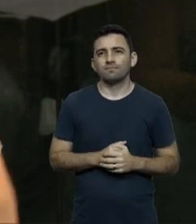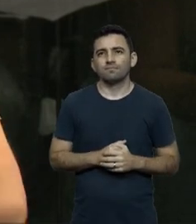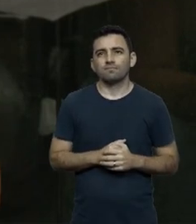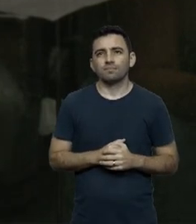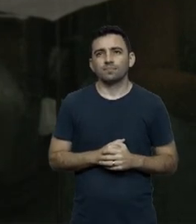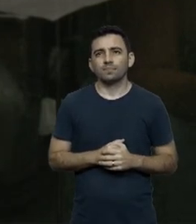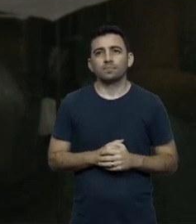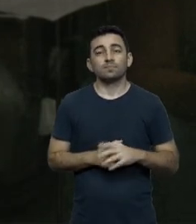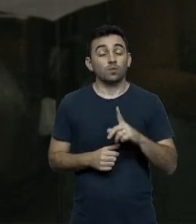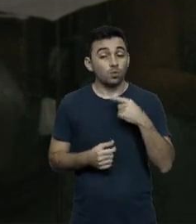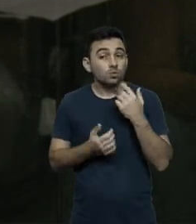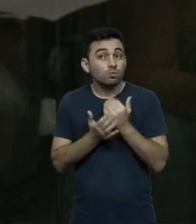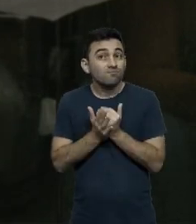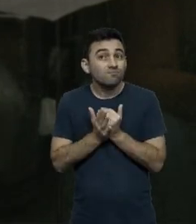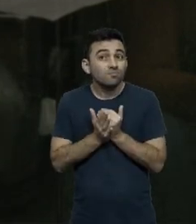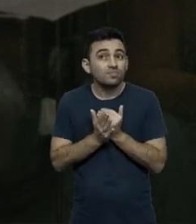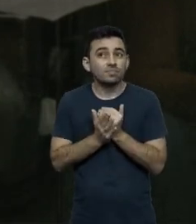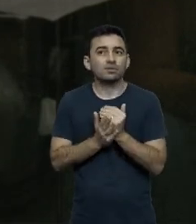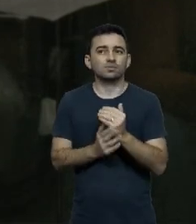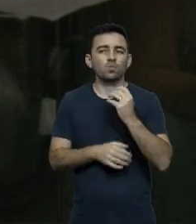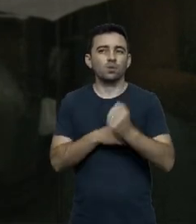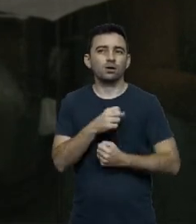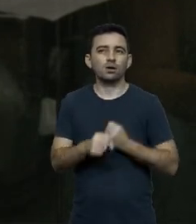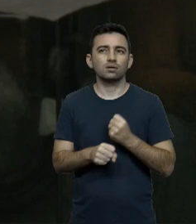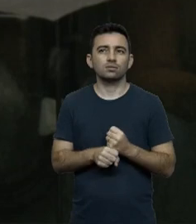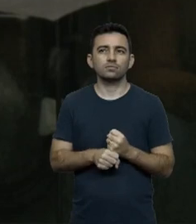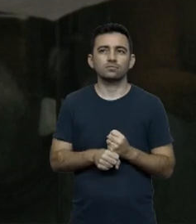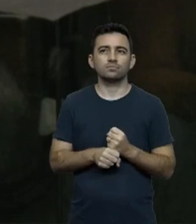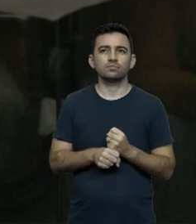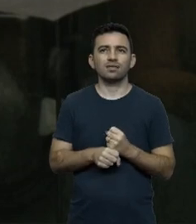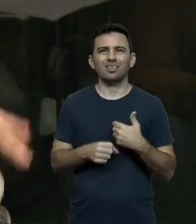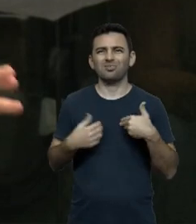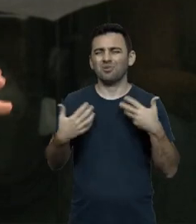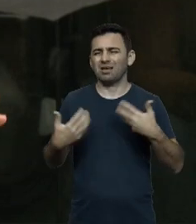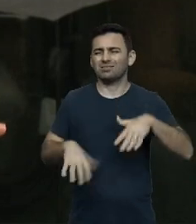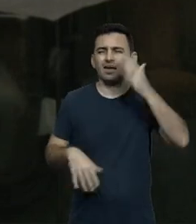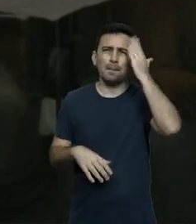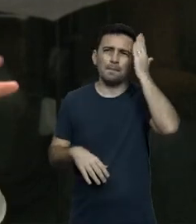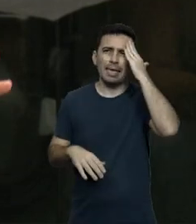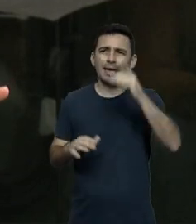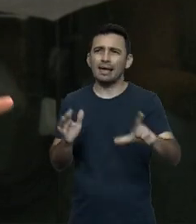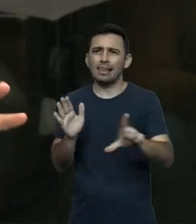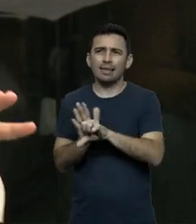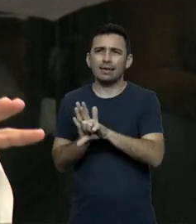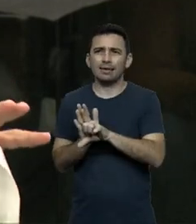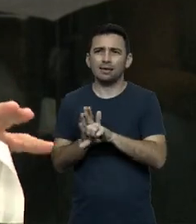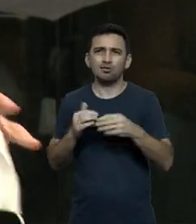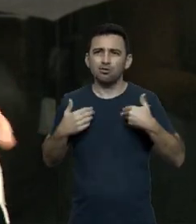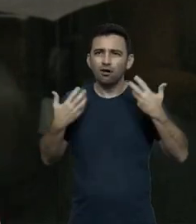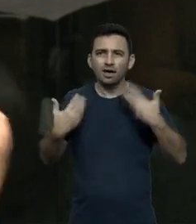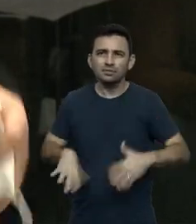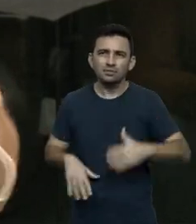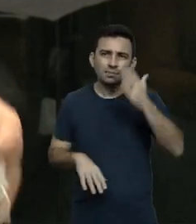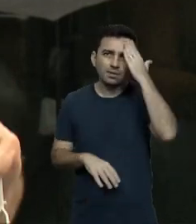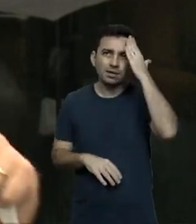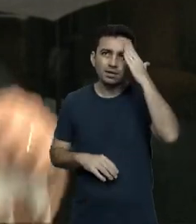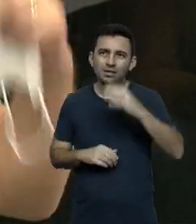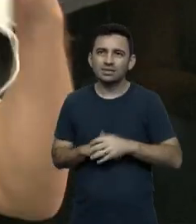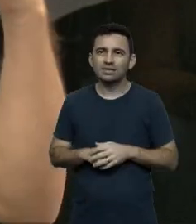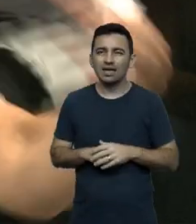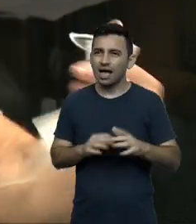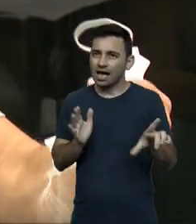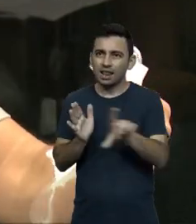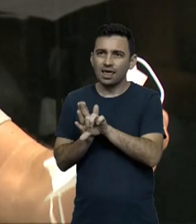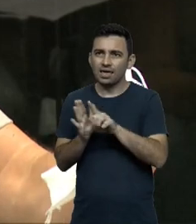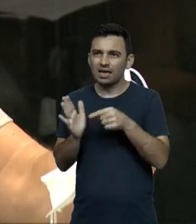nós começamos um ano eu não quero saber se a lei eu não quero saber se a lei Mas quando a lei